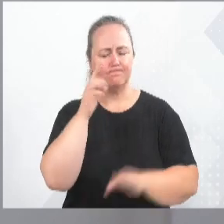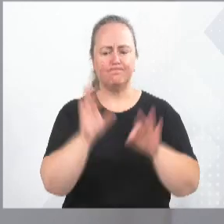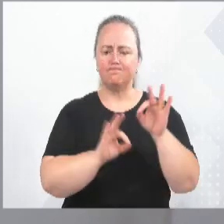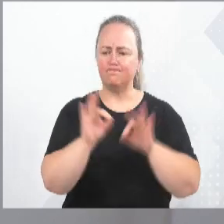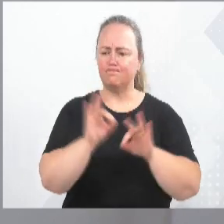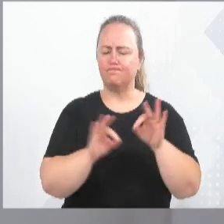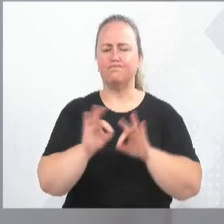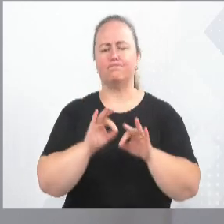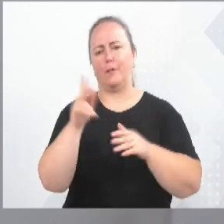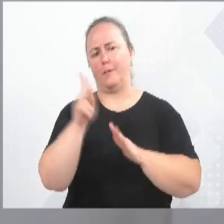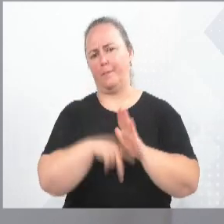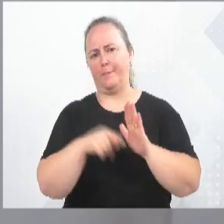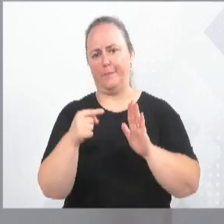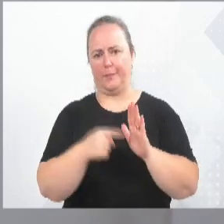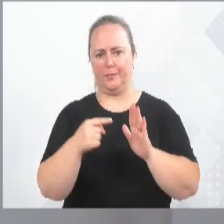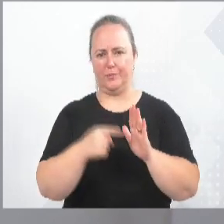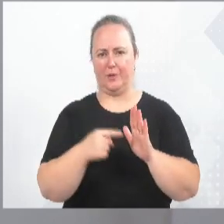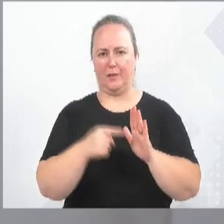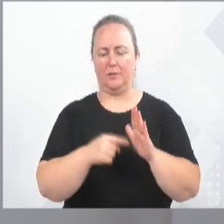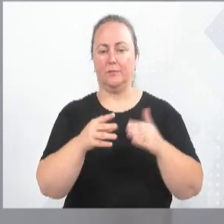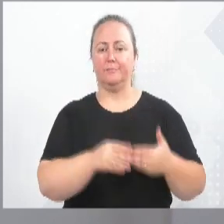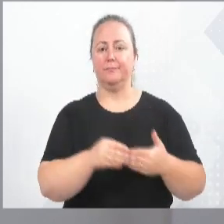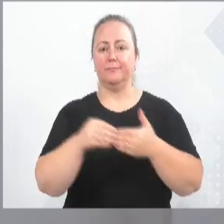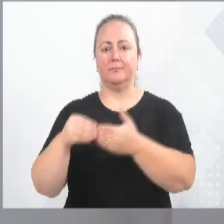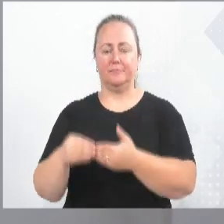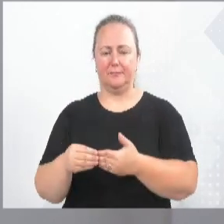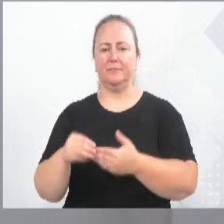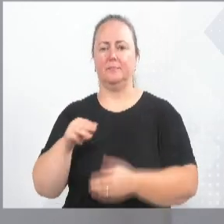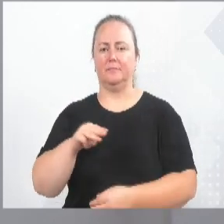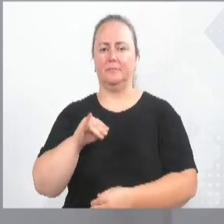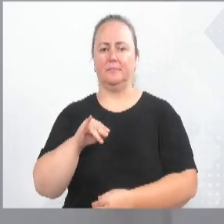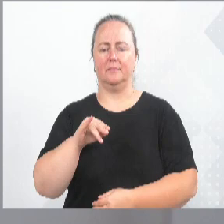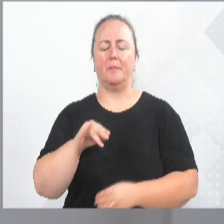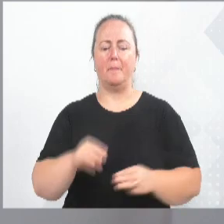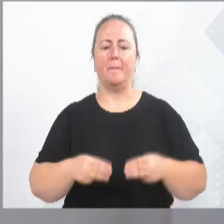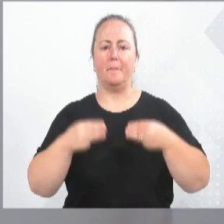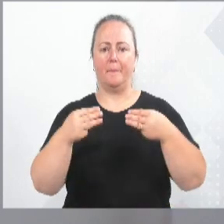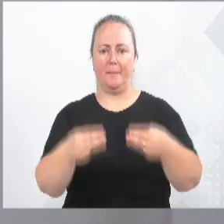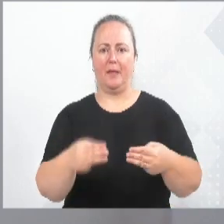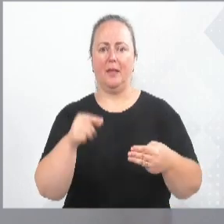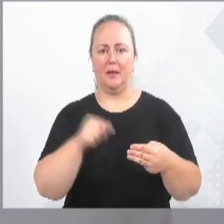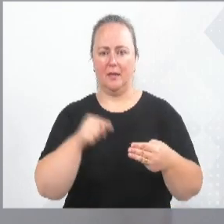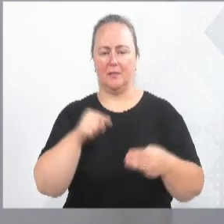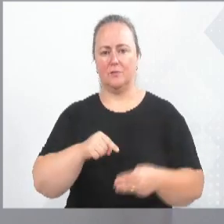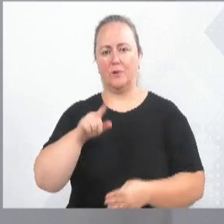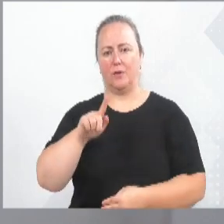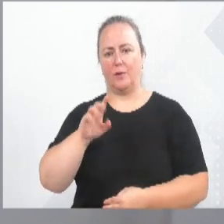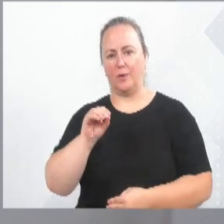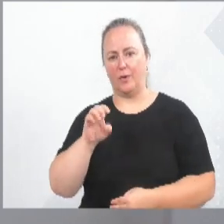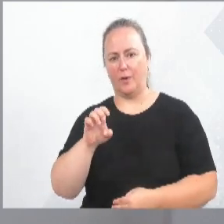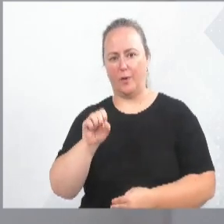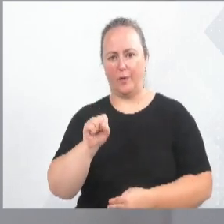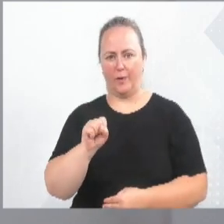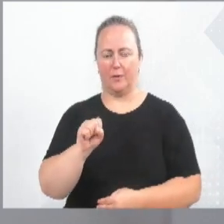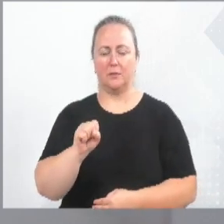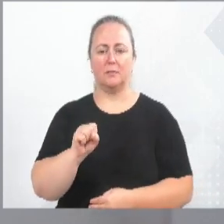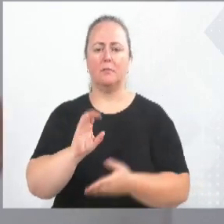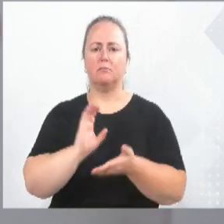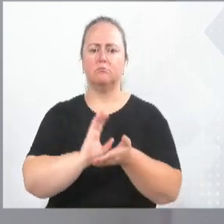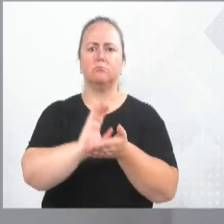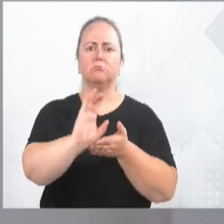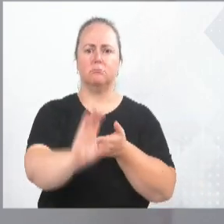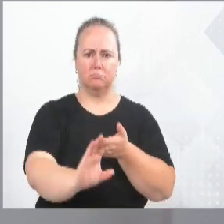e encaminhe ao ao Ministro eh Valdez Gois Justamente que mande recurso justamente pra